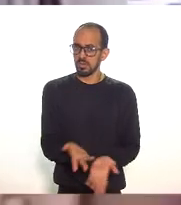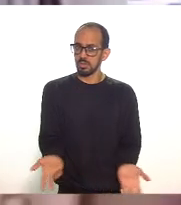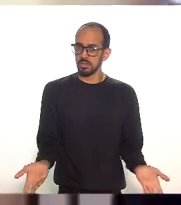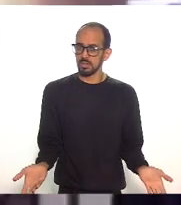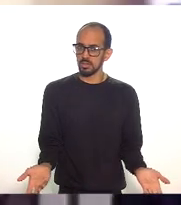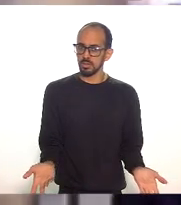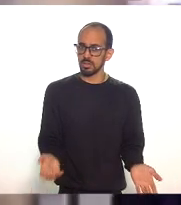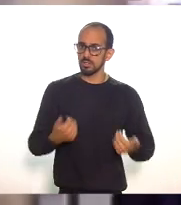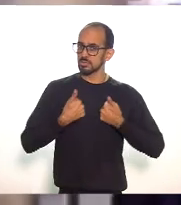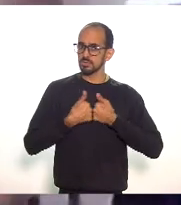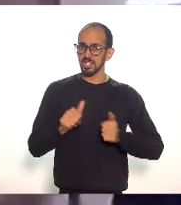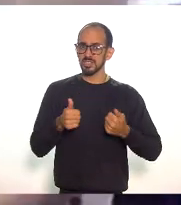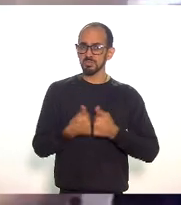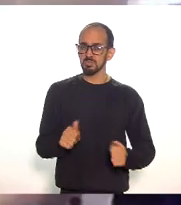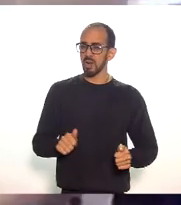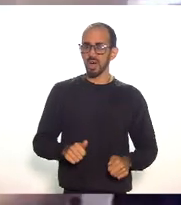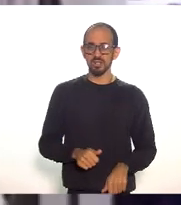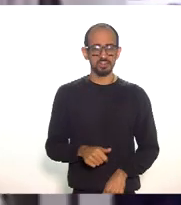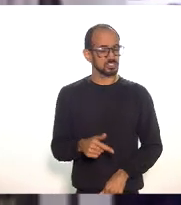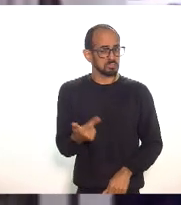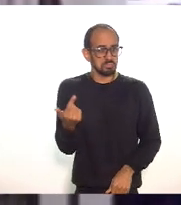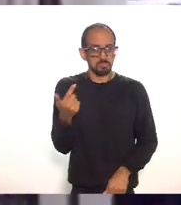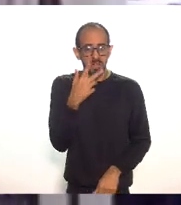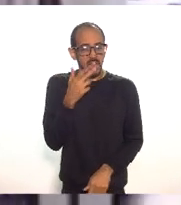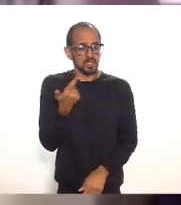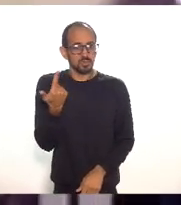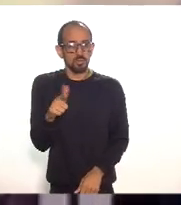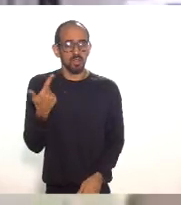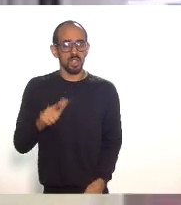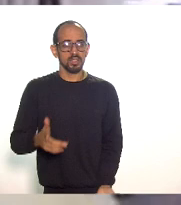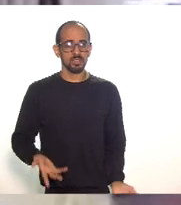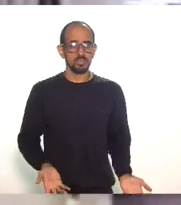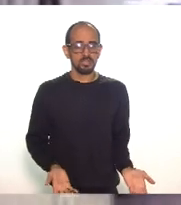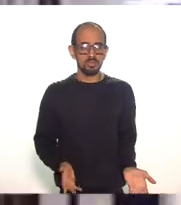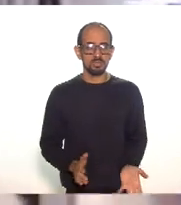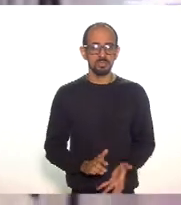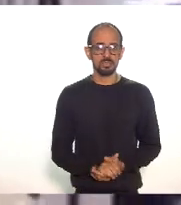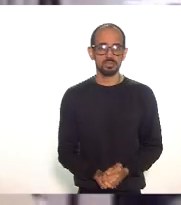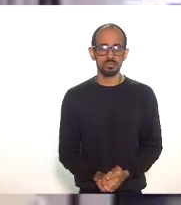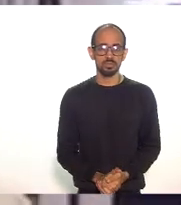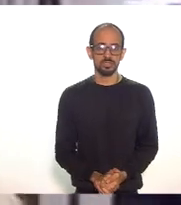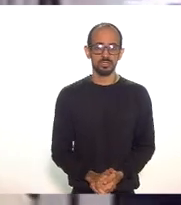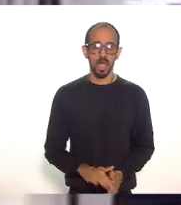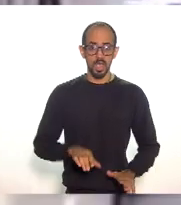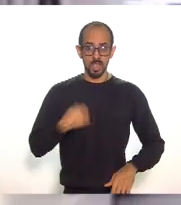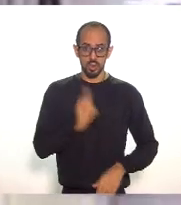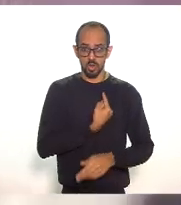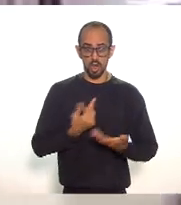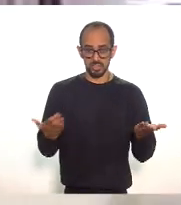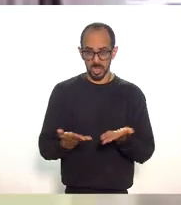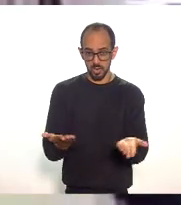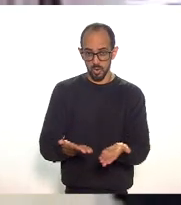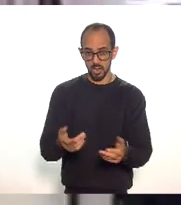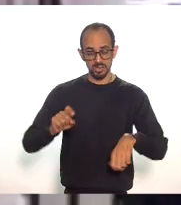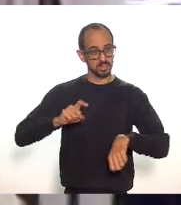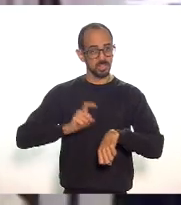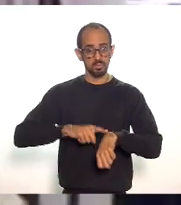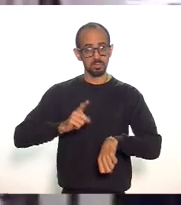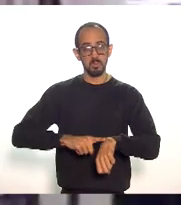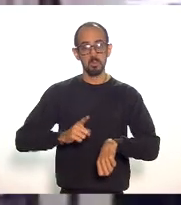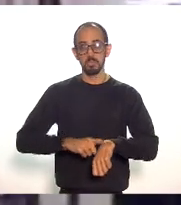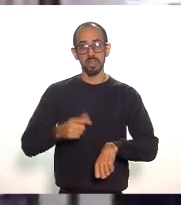Os transportes negam. O que é isso? Quem ainda? Então, nós estamos agora num estado de anomia